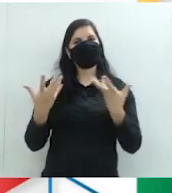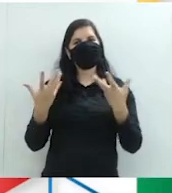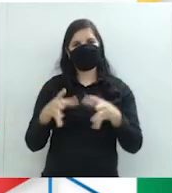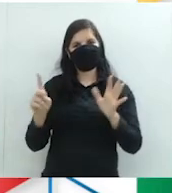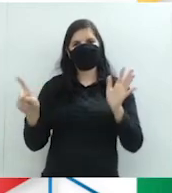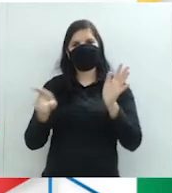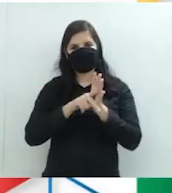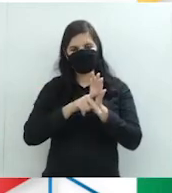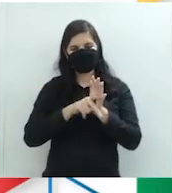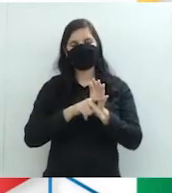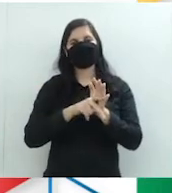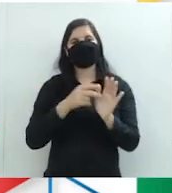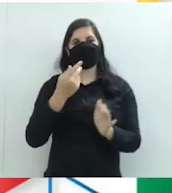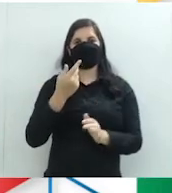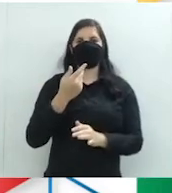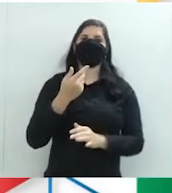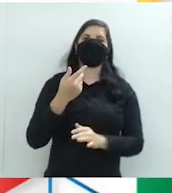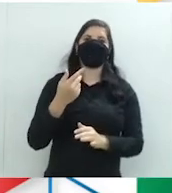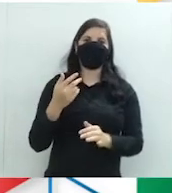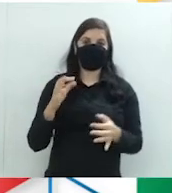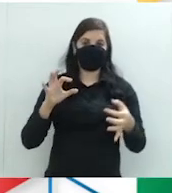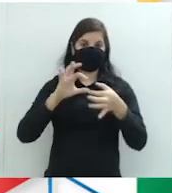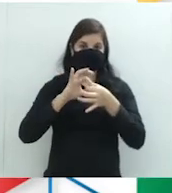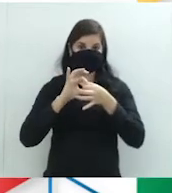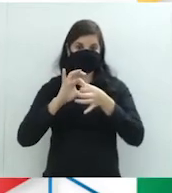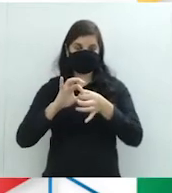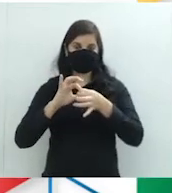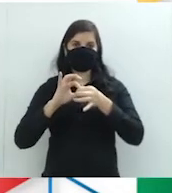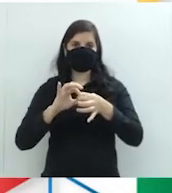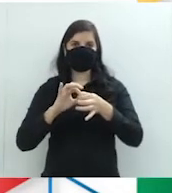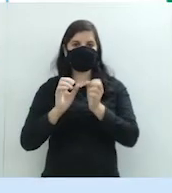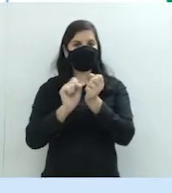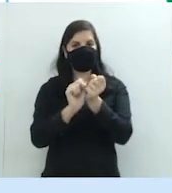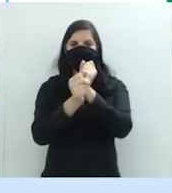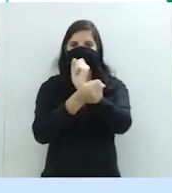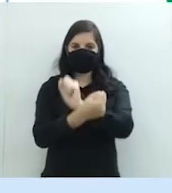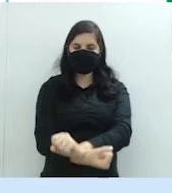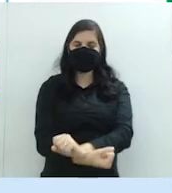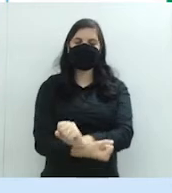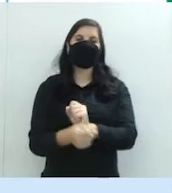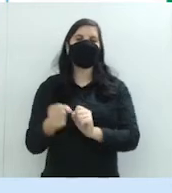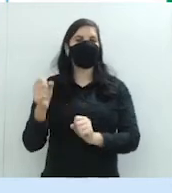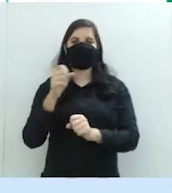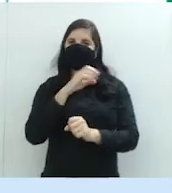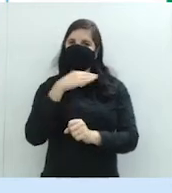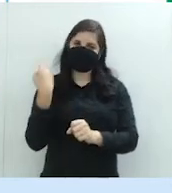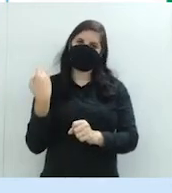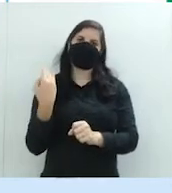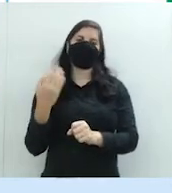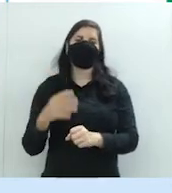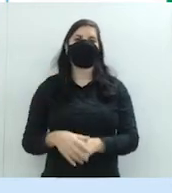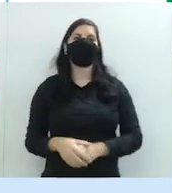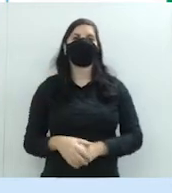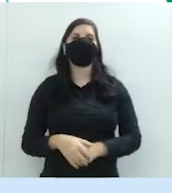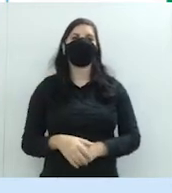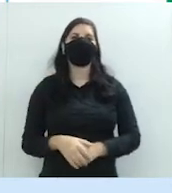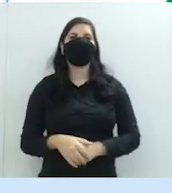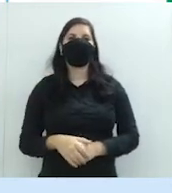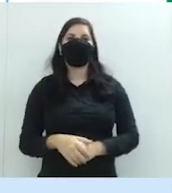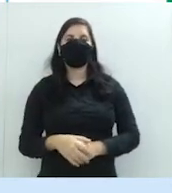a conversão, simplesmente era escravizado e mortos.